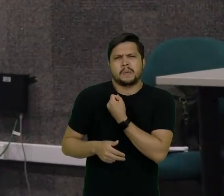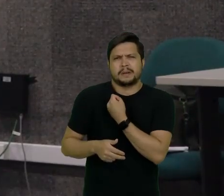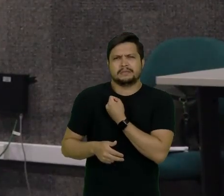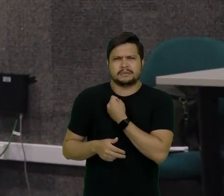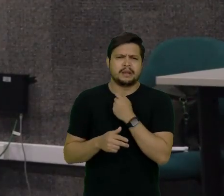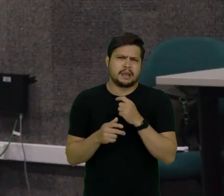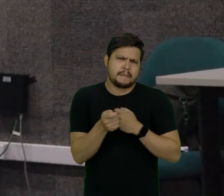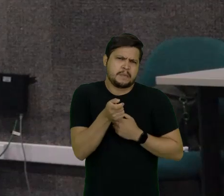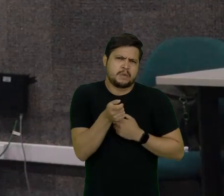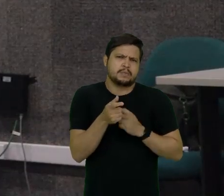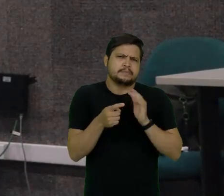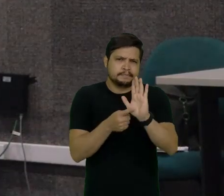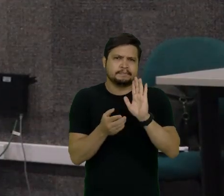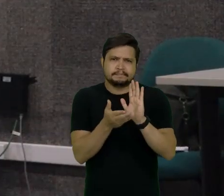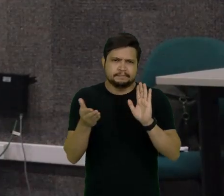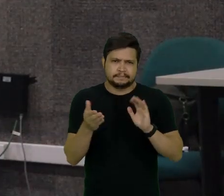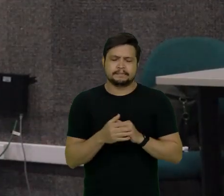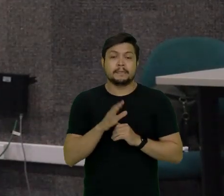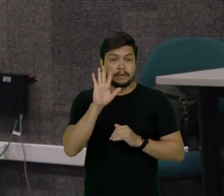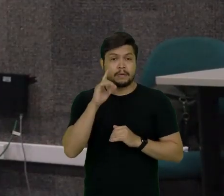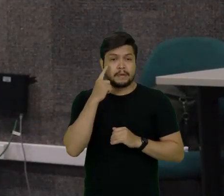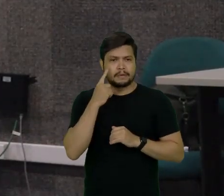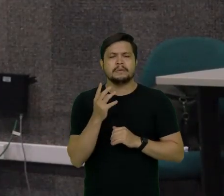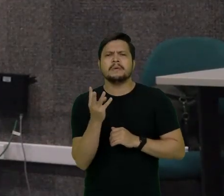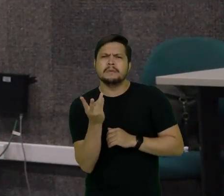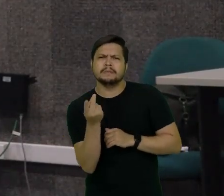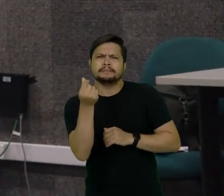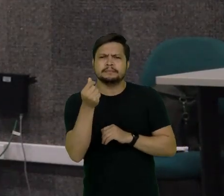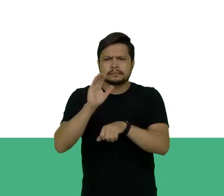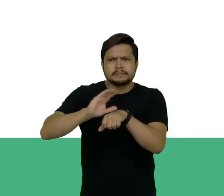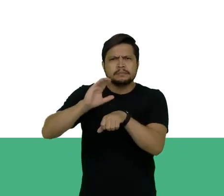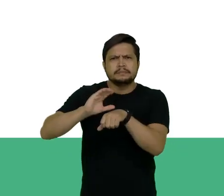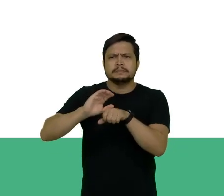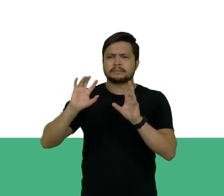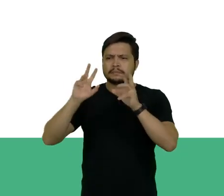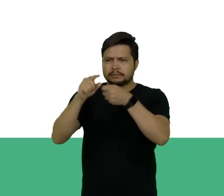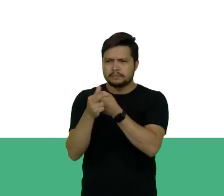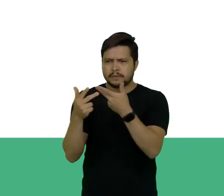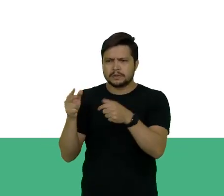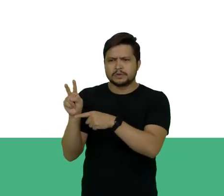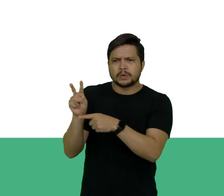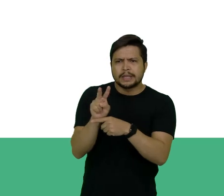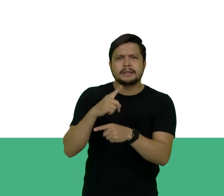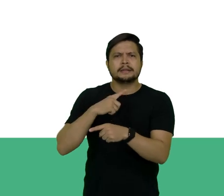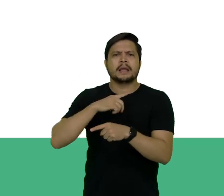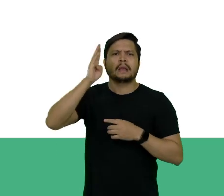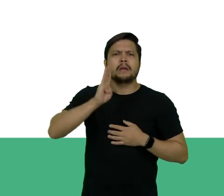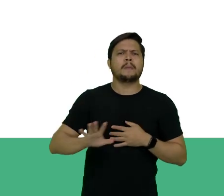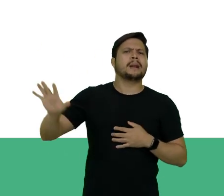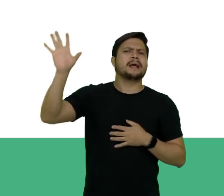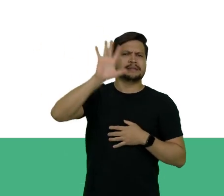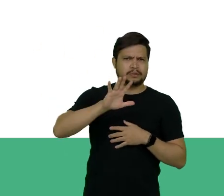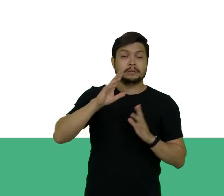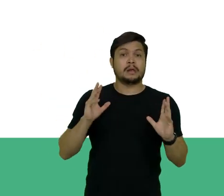aqui, são poucos números só que eu vou falar aqui com vocês. Quantos cursos de zootecnia tem no Brasil?